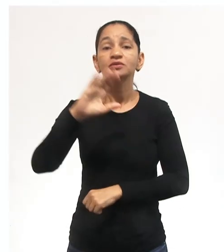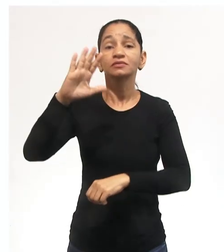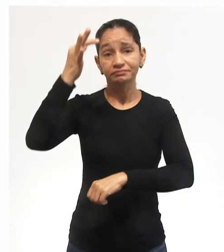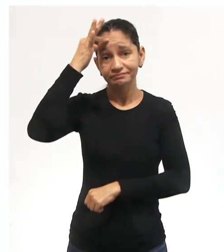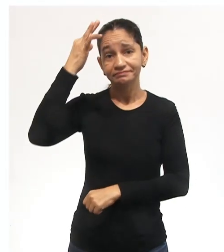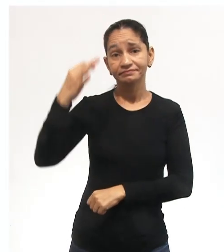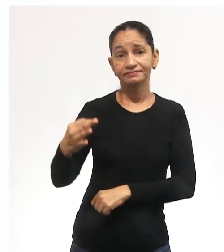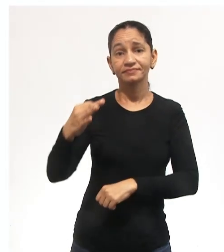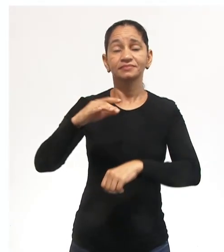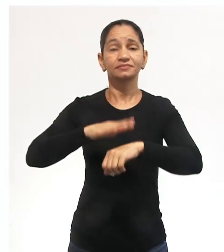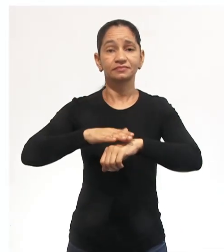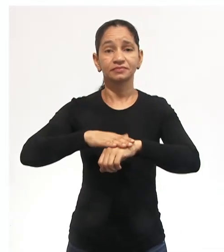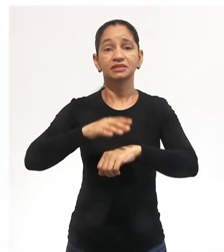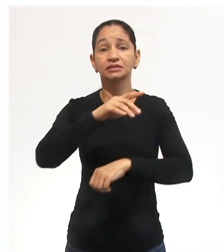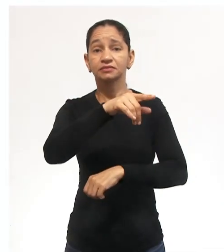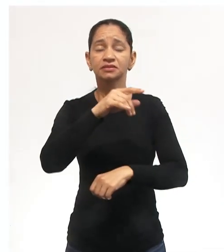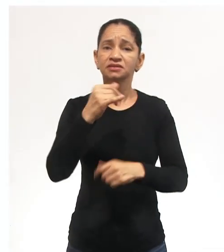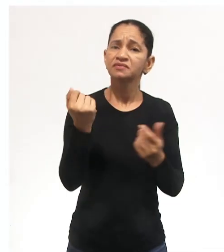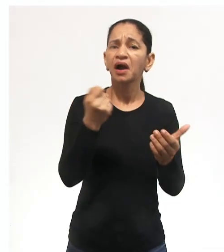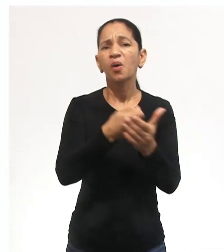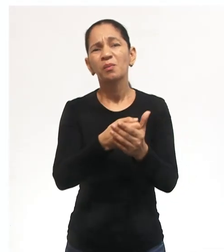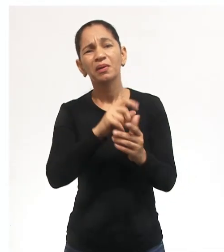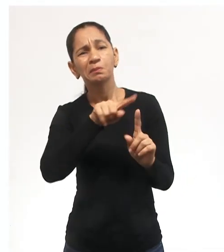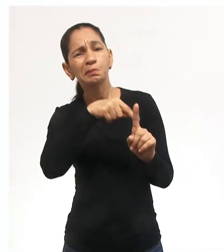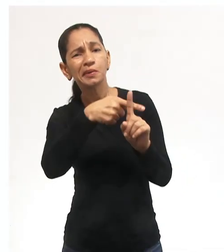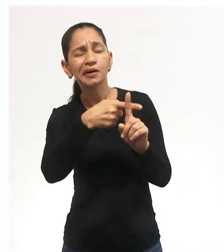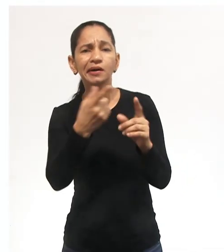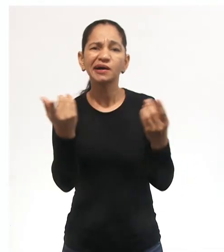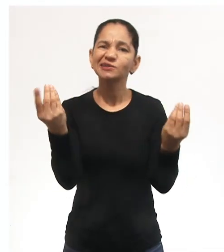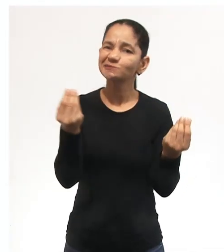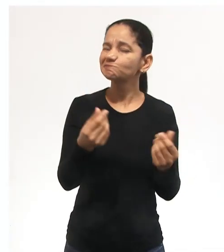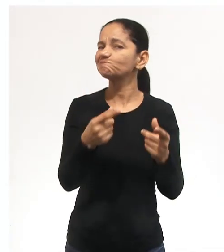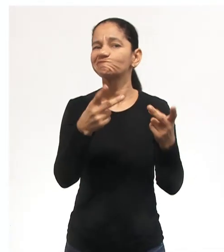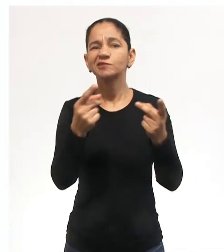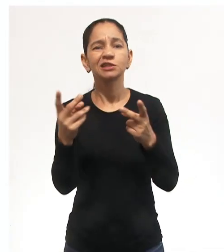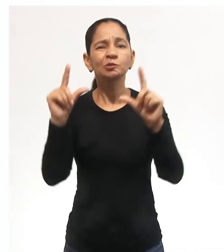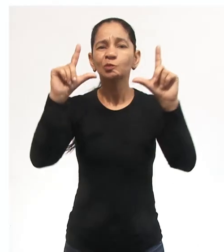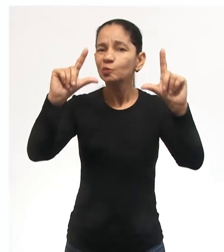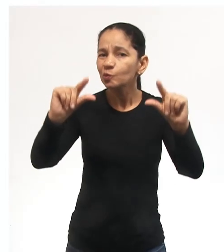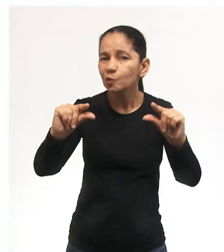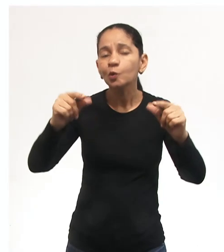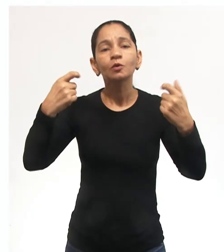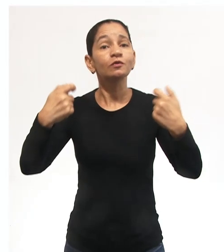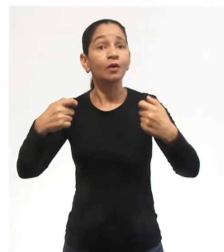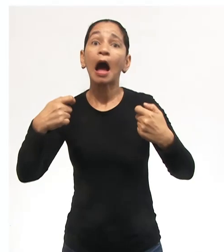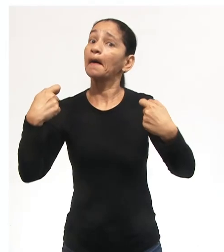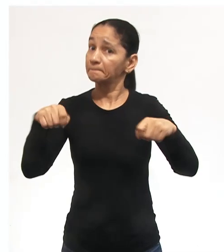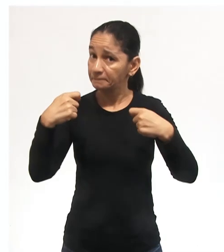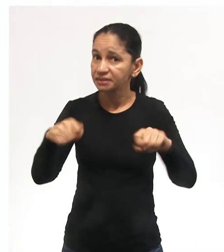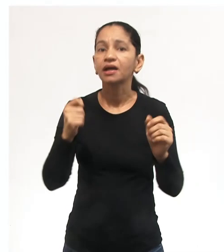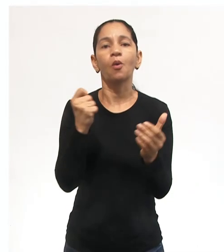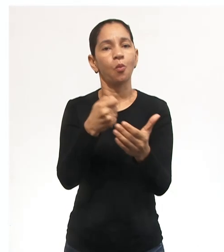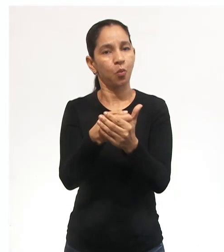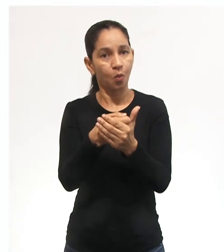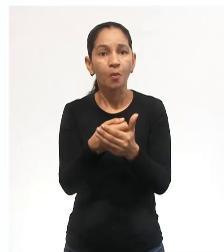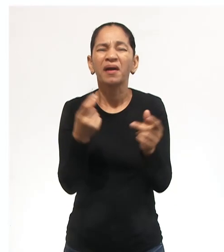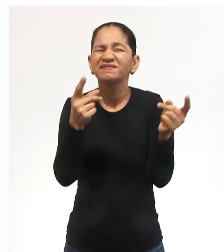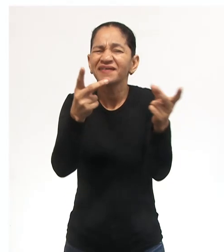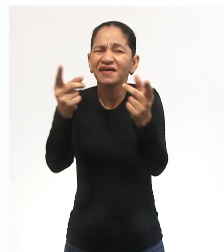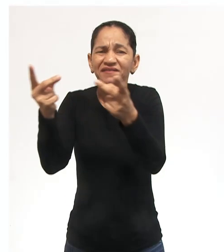de decisão, para ver se vai comprar mais, se não vai comprar, o que está precisando, né, de forma